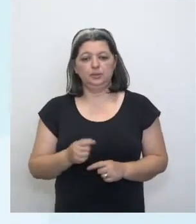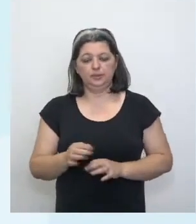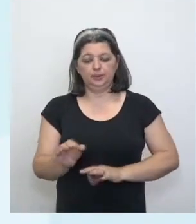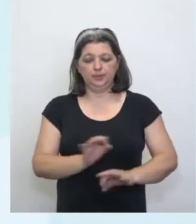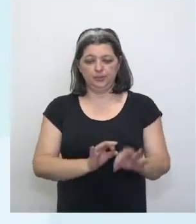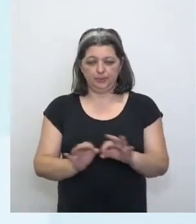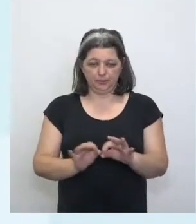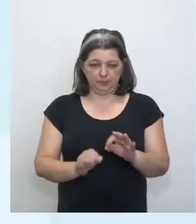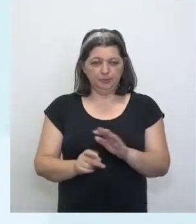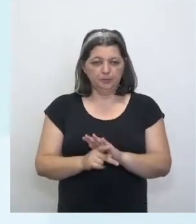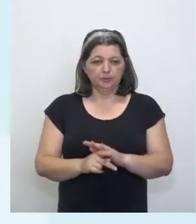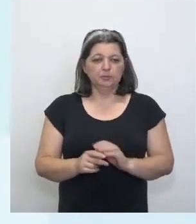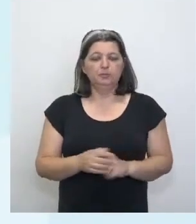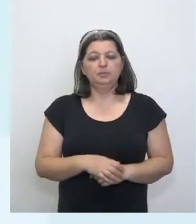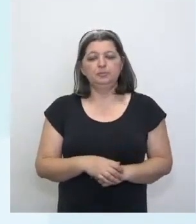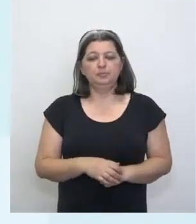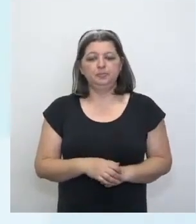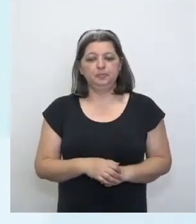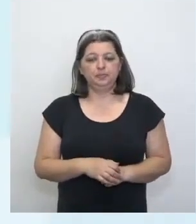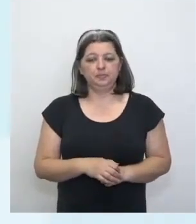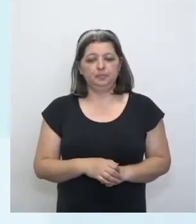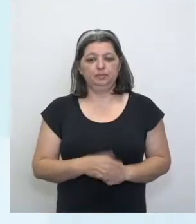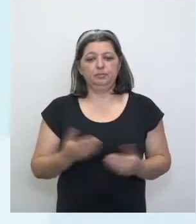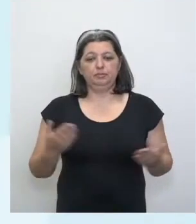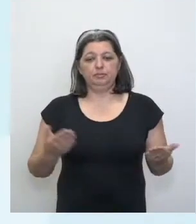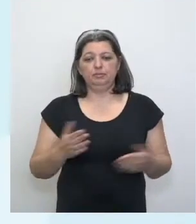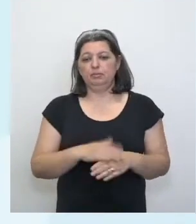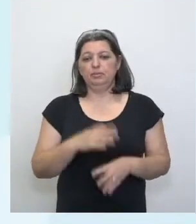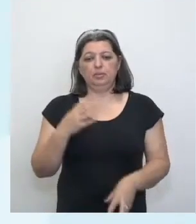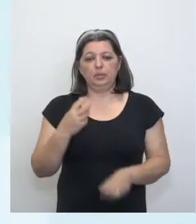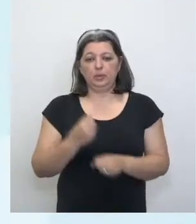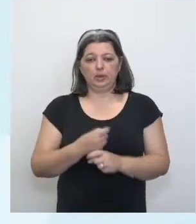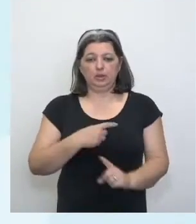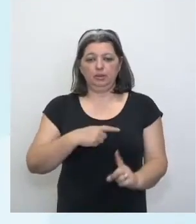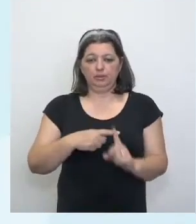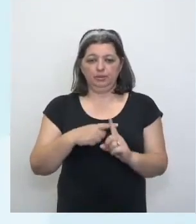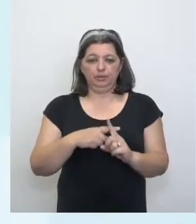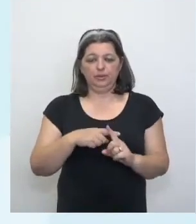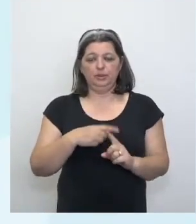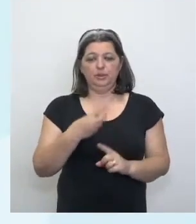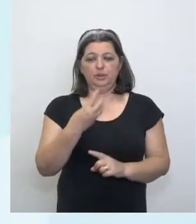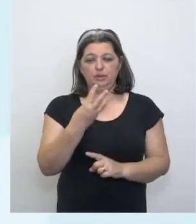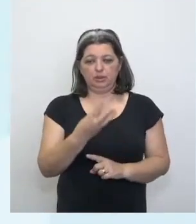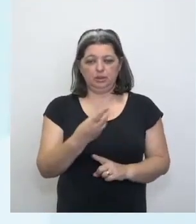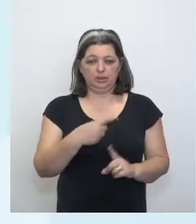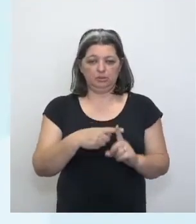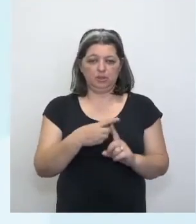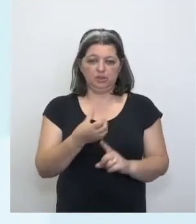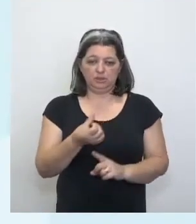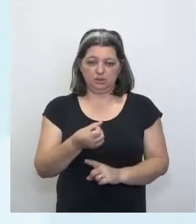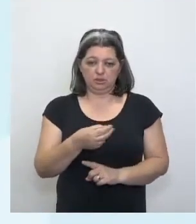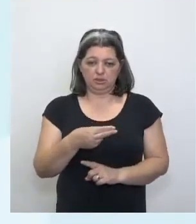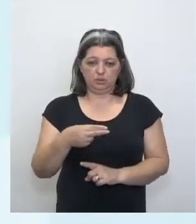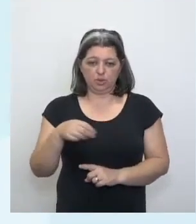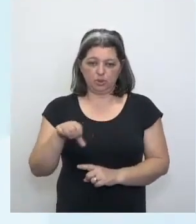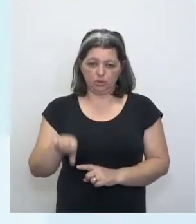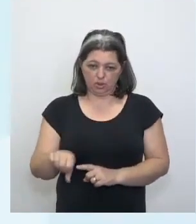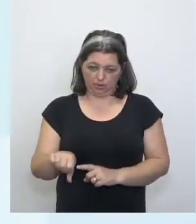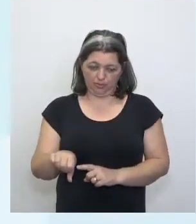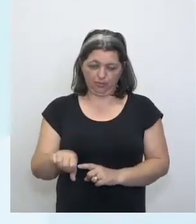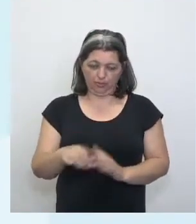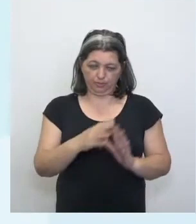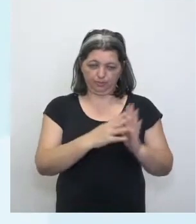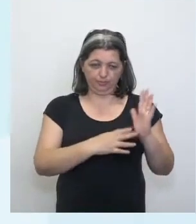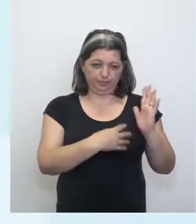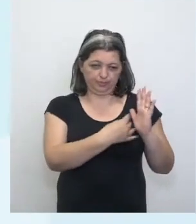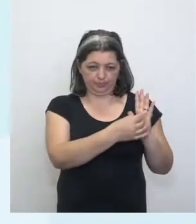multipliquei pelo k. 2 vezes 3, 6. Agora eu vou fazer essa soma. Ó. Quanto é 3 mais 6? 3 mais 6 é 9. Tudo